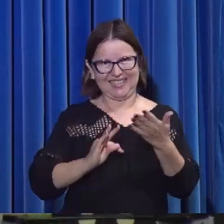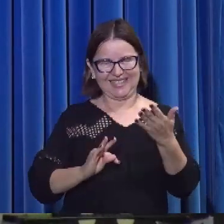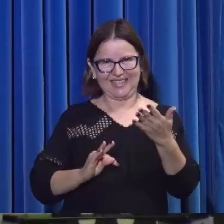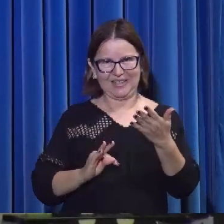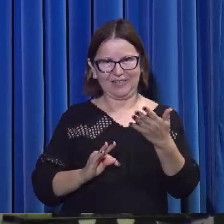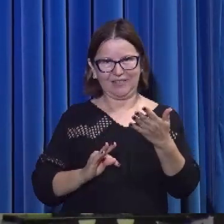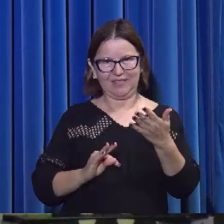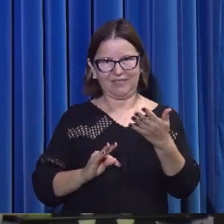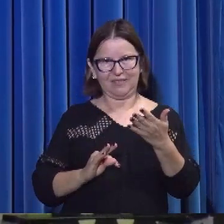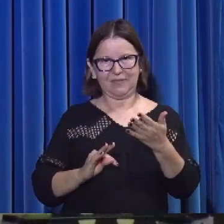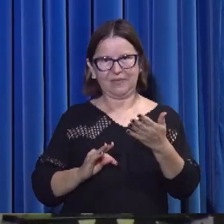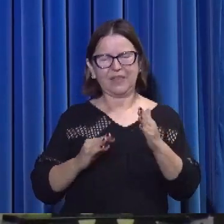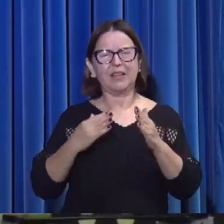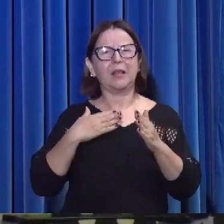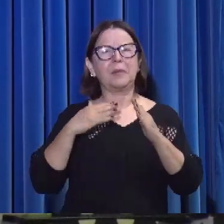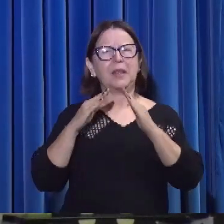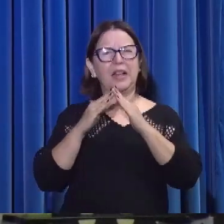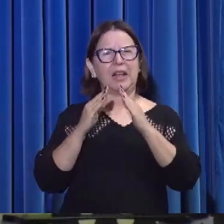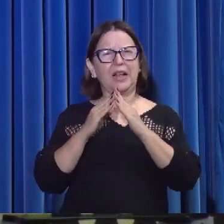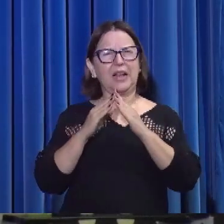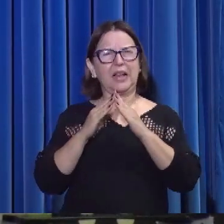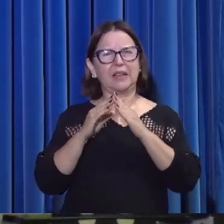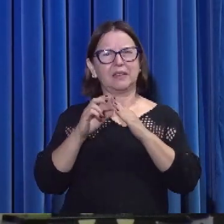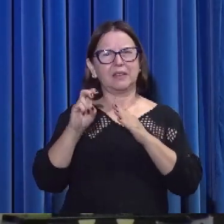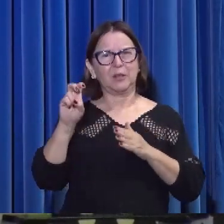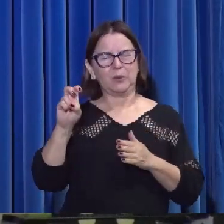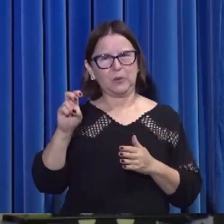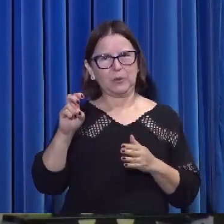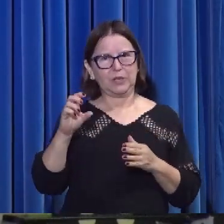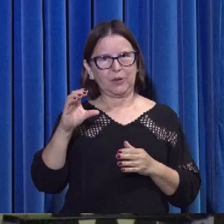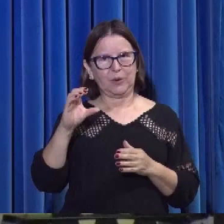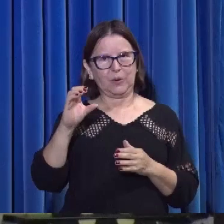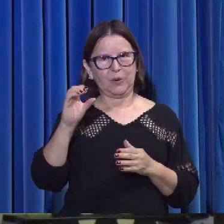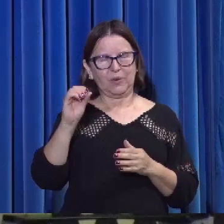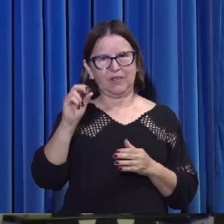na minha casa, lá no Cinco Conjunto,